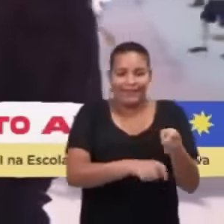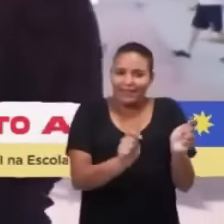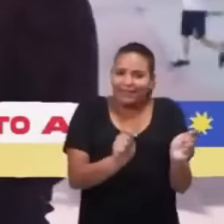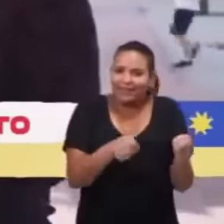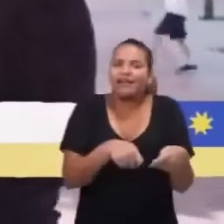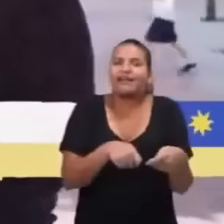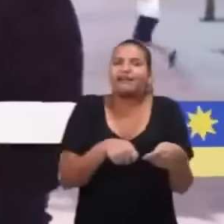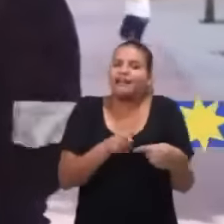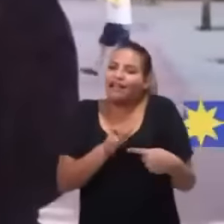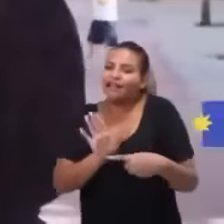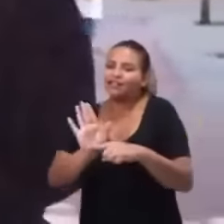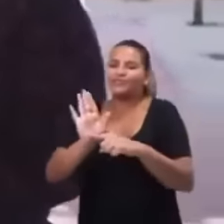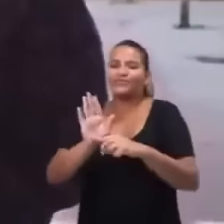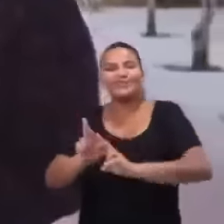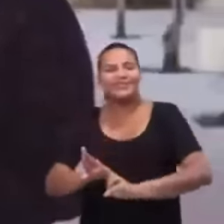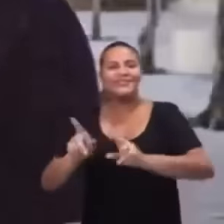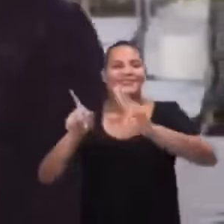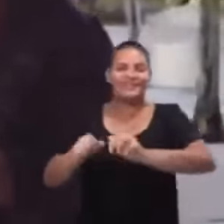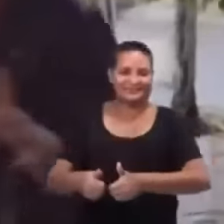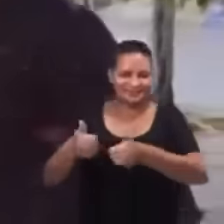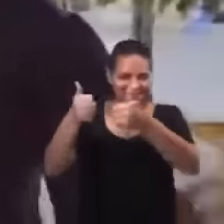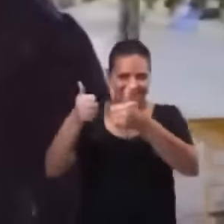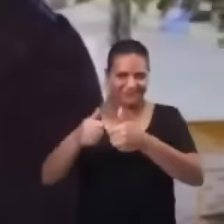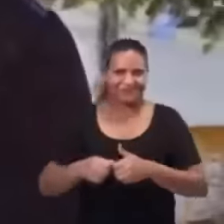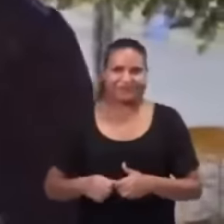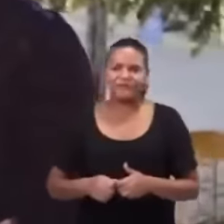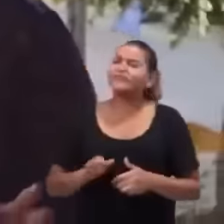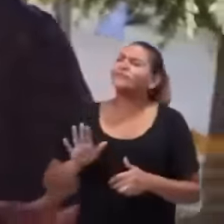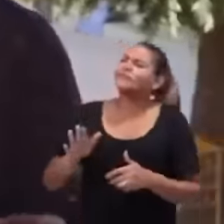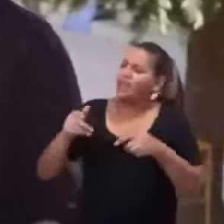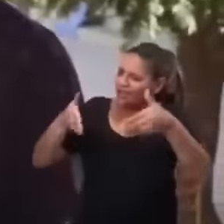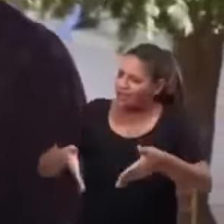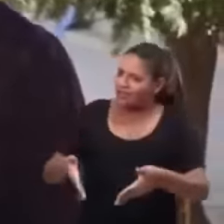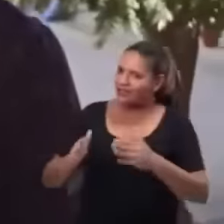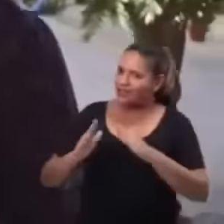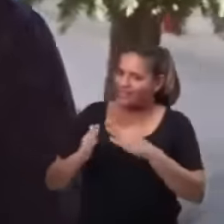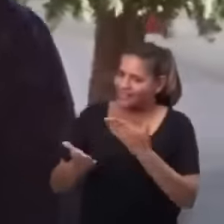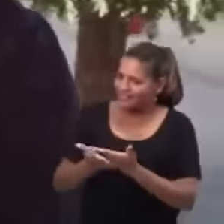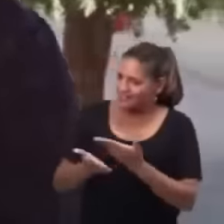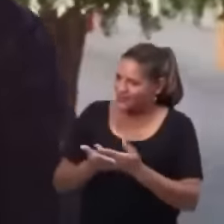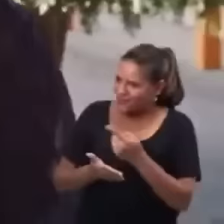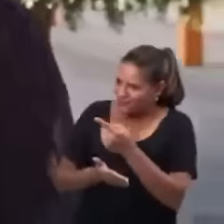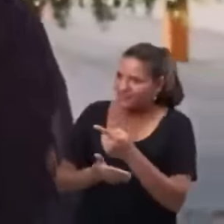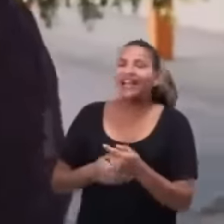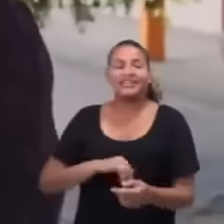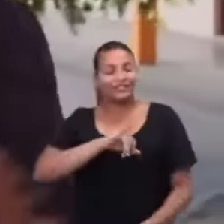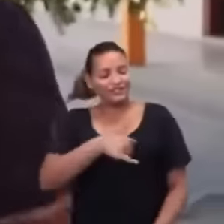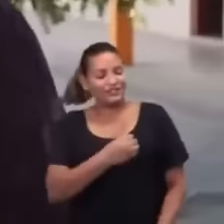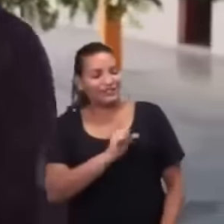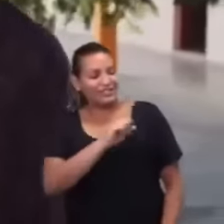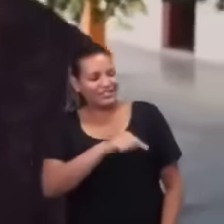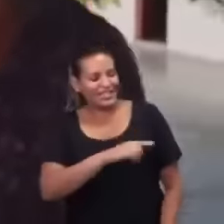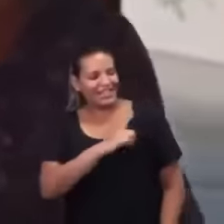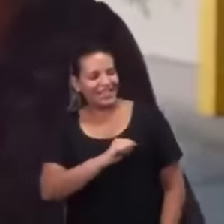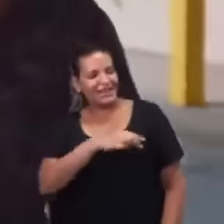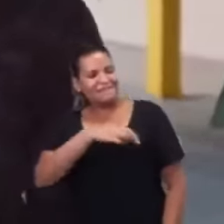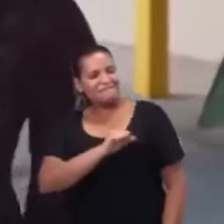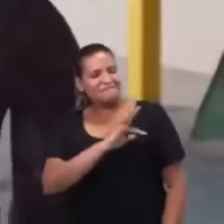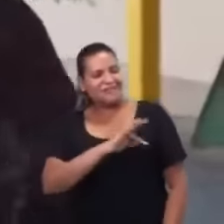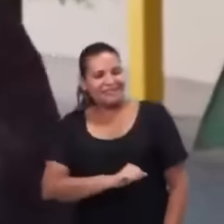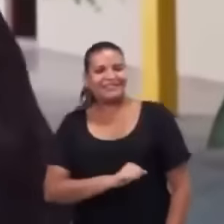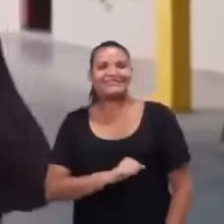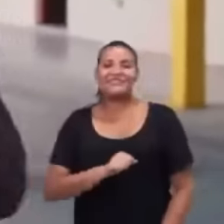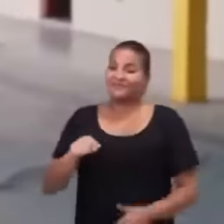fazer toda a diferença para quem está lá na sala de aula. Essa é a escola onde você faz o seu